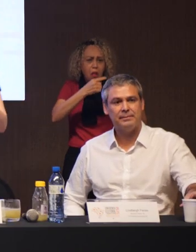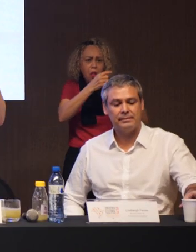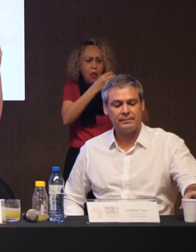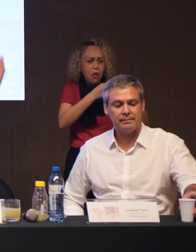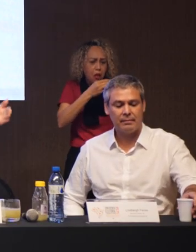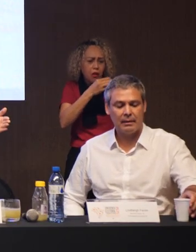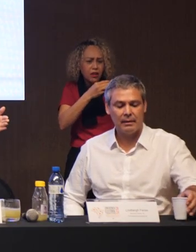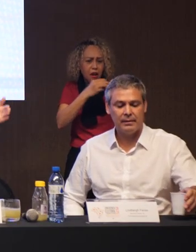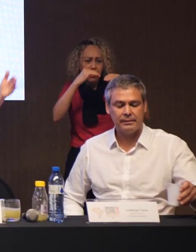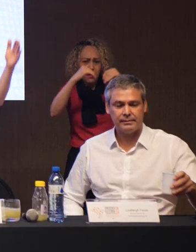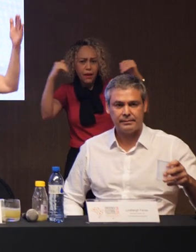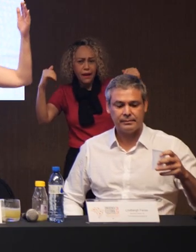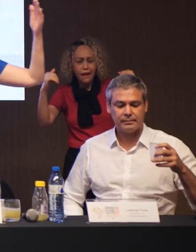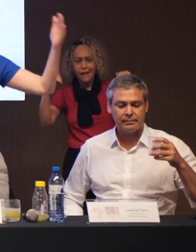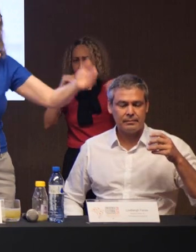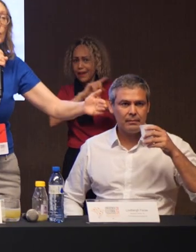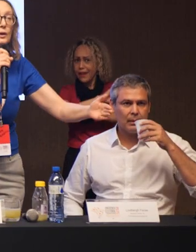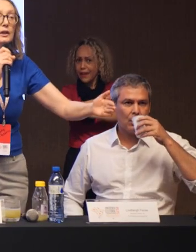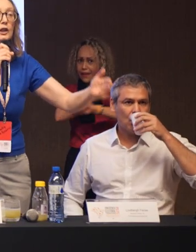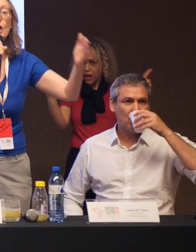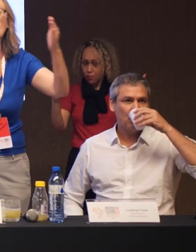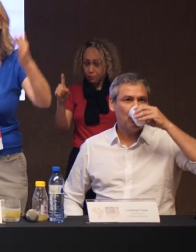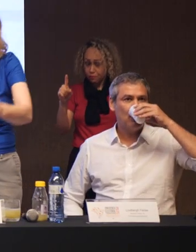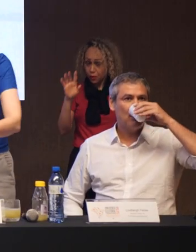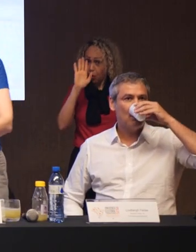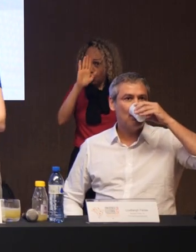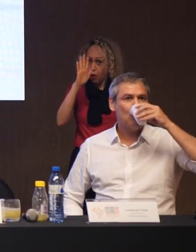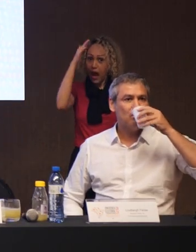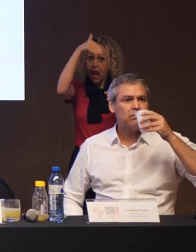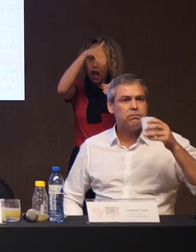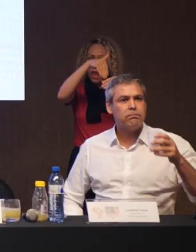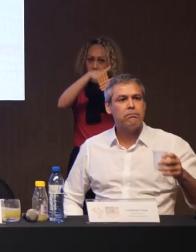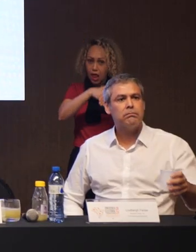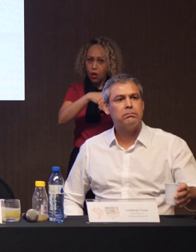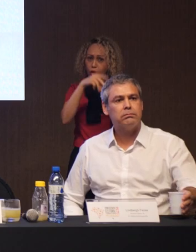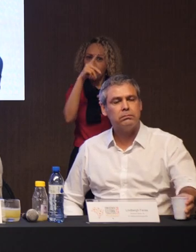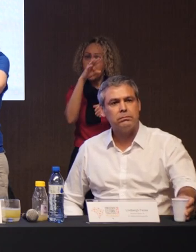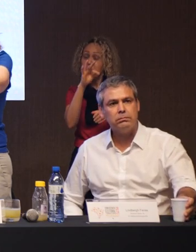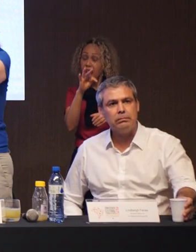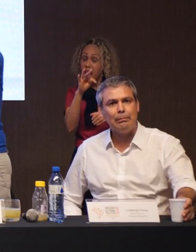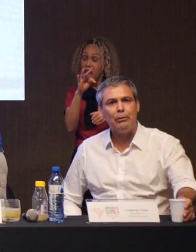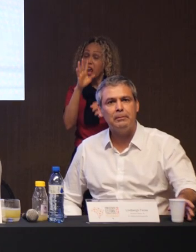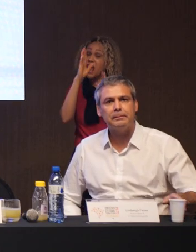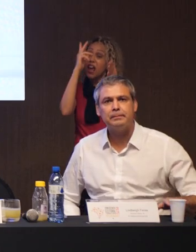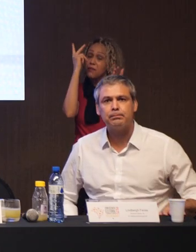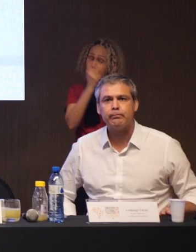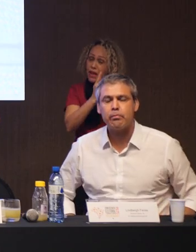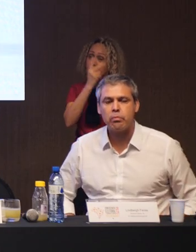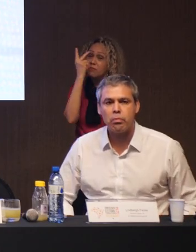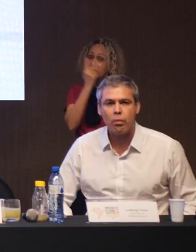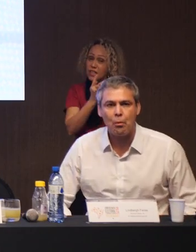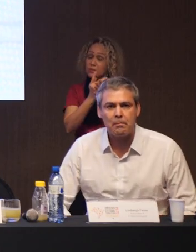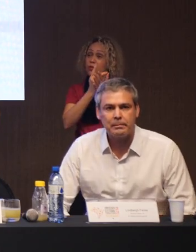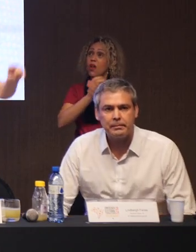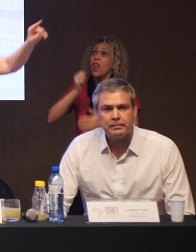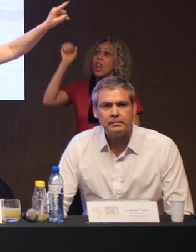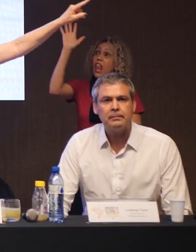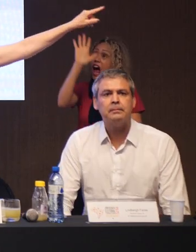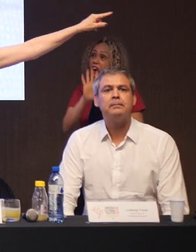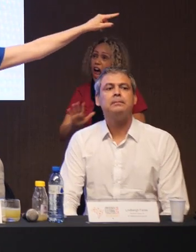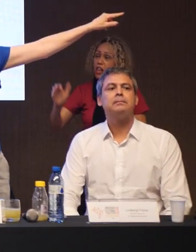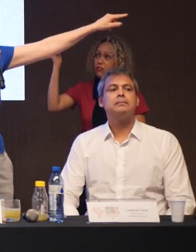ao mesmo tempo nacional e local. Nós vamos tratar da rua esburacada,